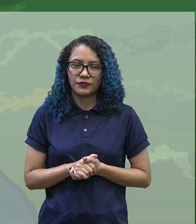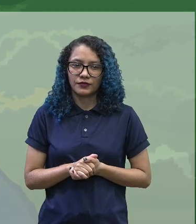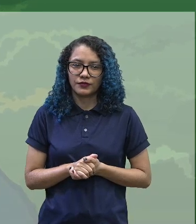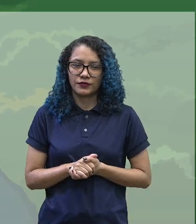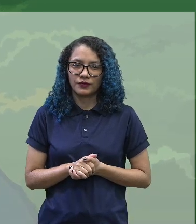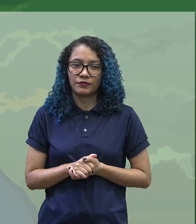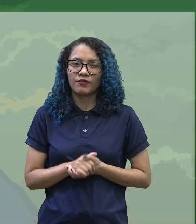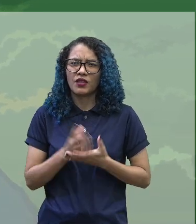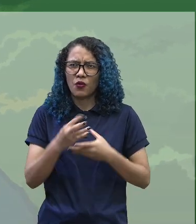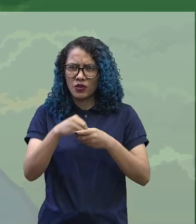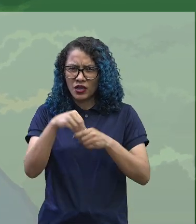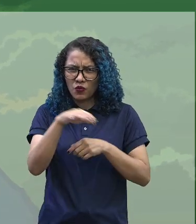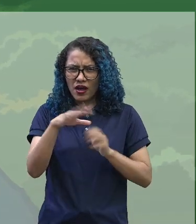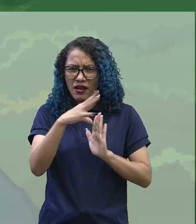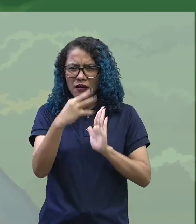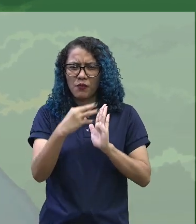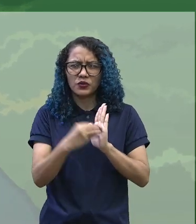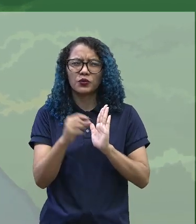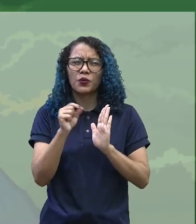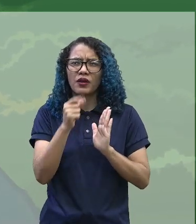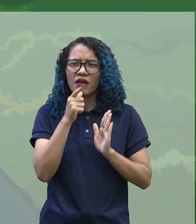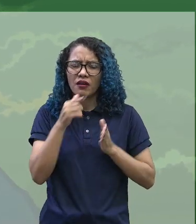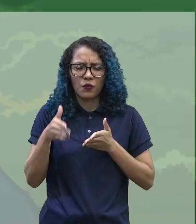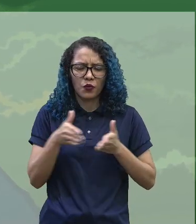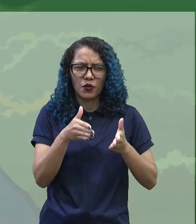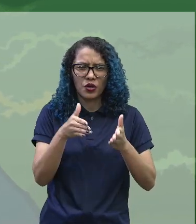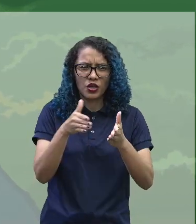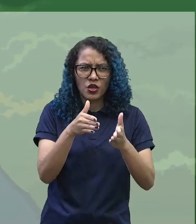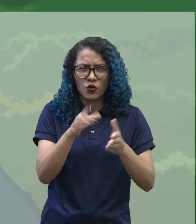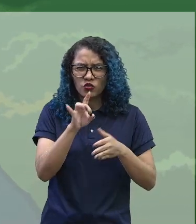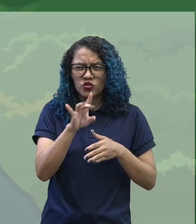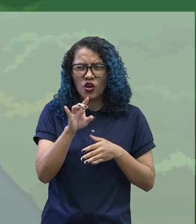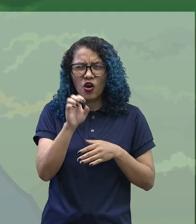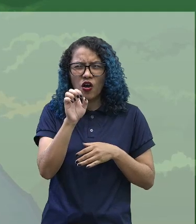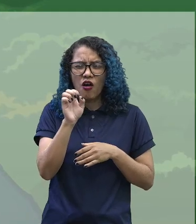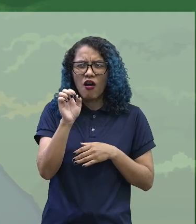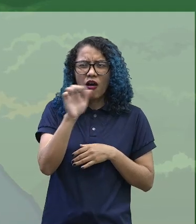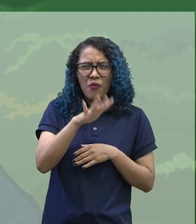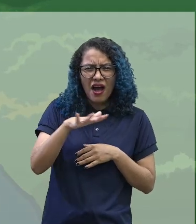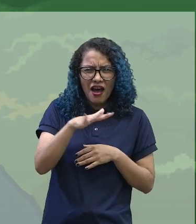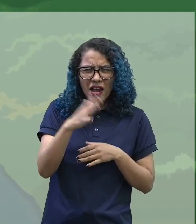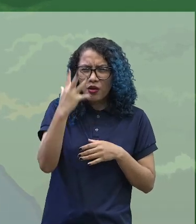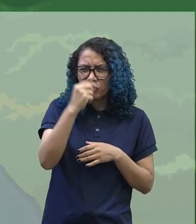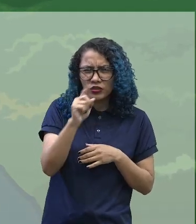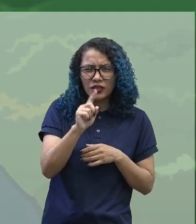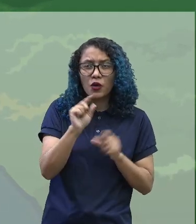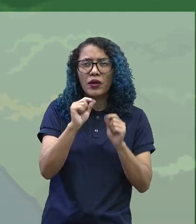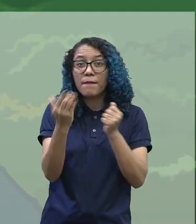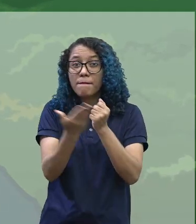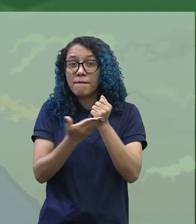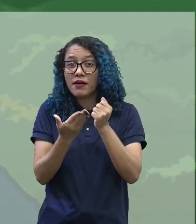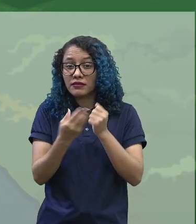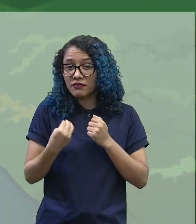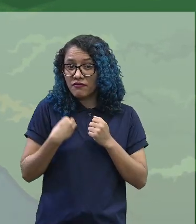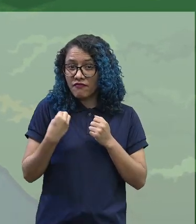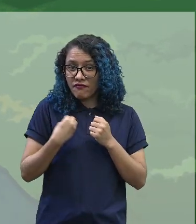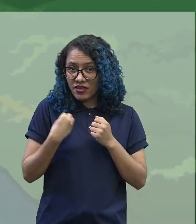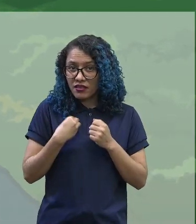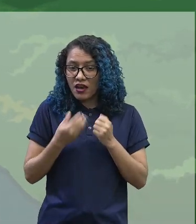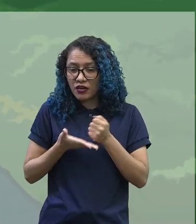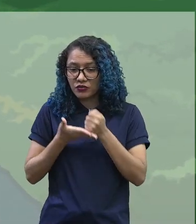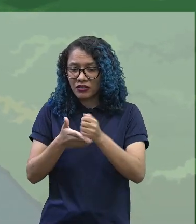No coração da Amazônia, o rio é muito mais do que uma paisagem. Ele é a base da vida, o sustento de